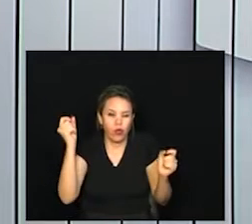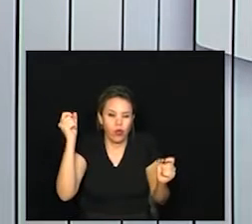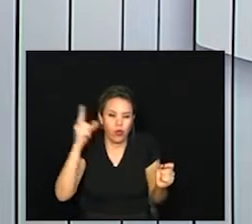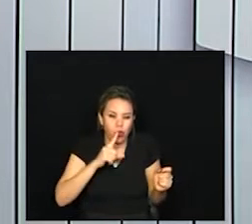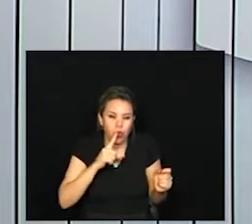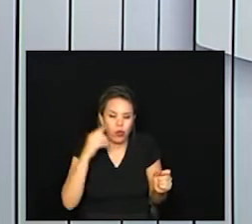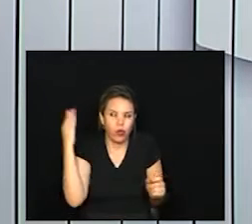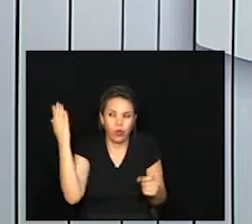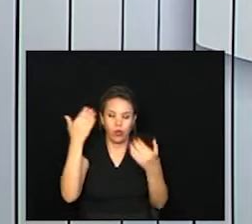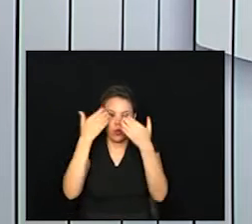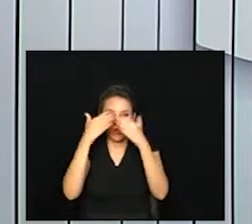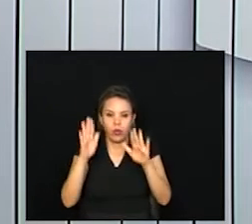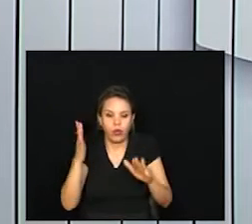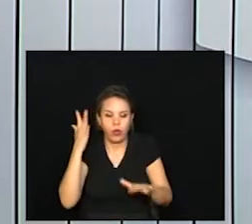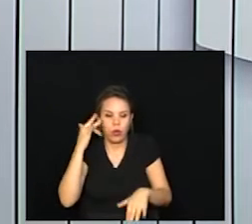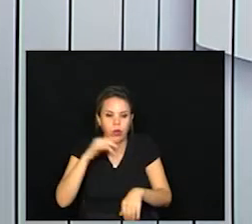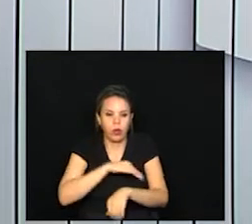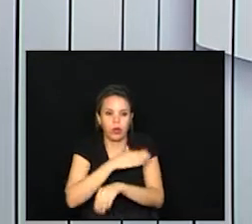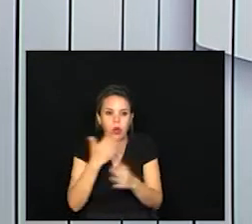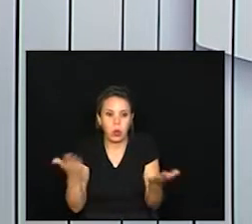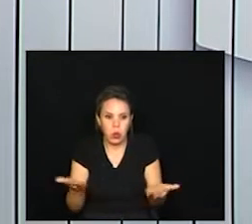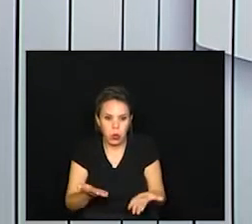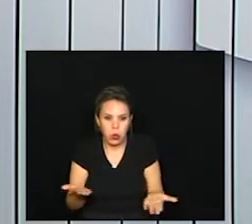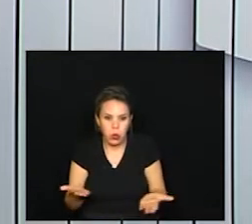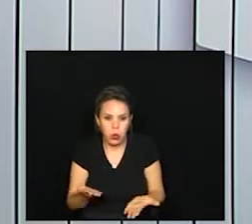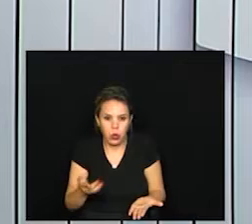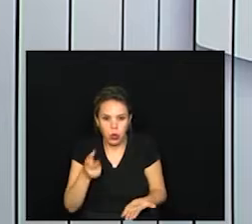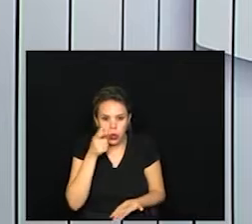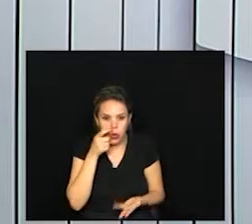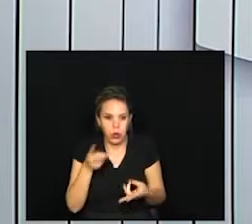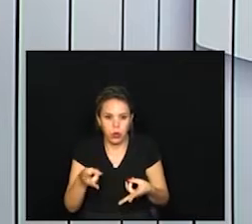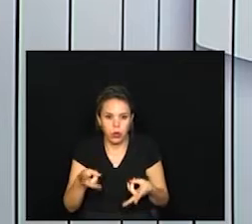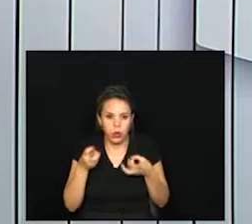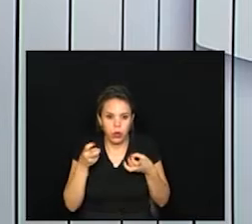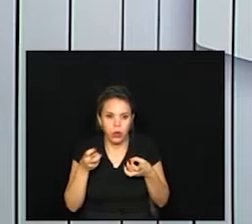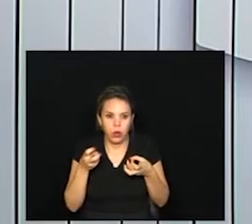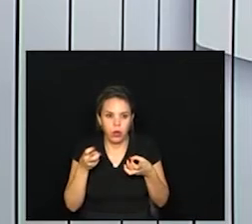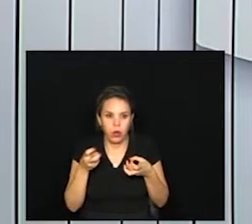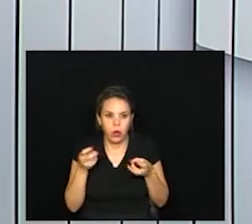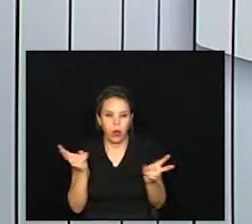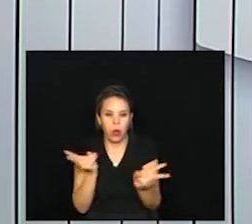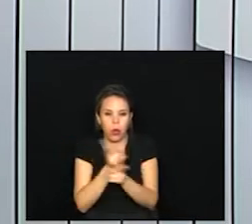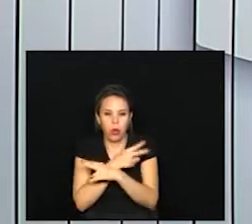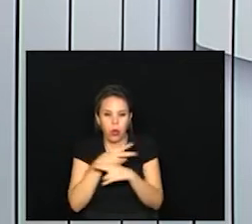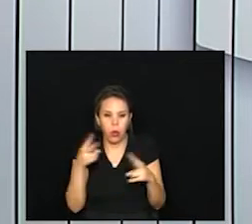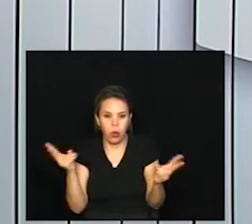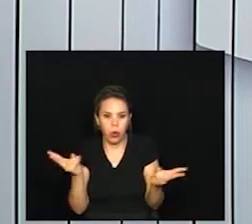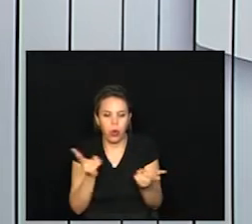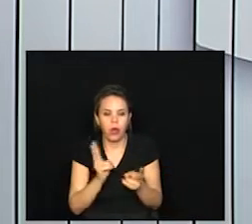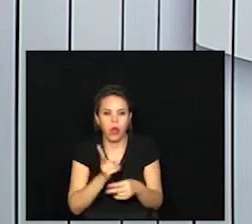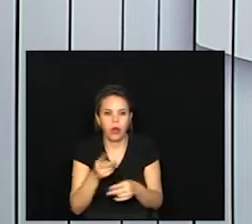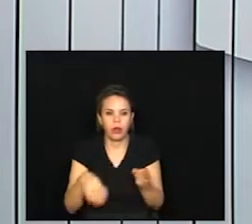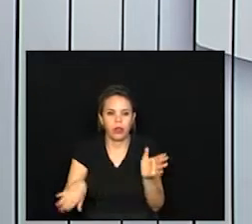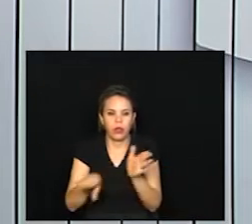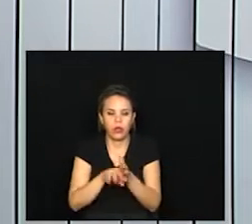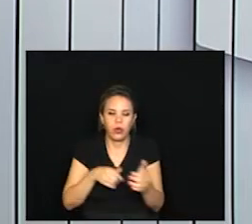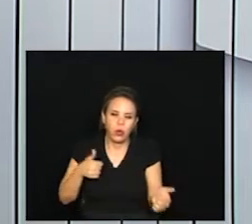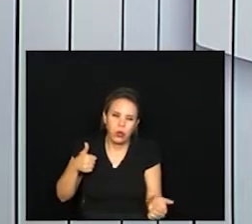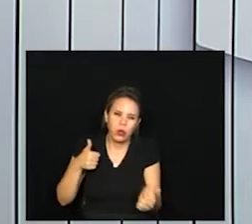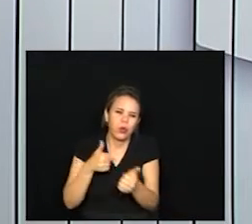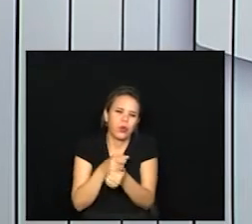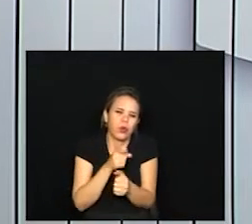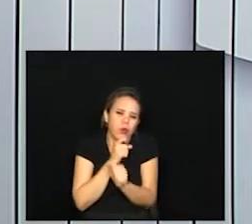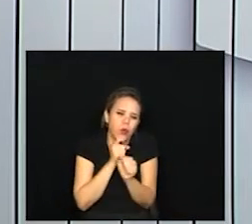e do tempo aberto durante o dia de hoje, você já percebeu que está ventando e com isso está trazendo